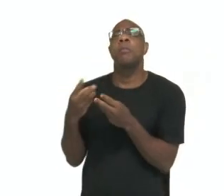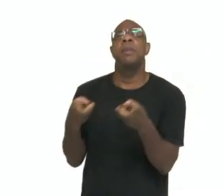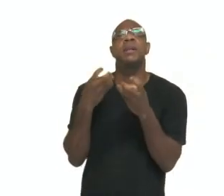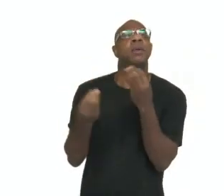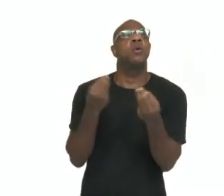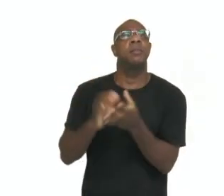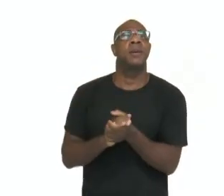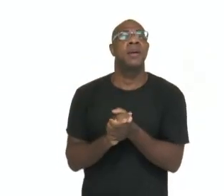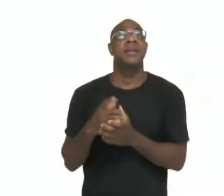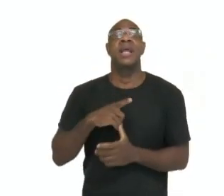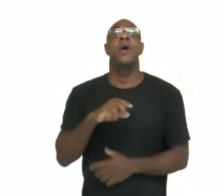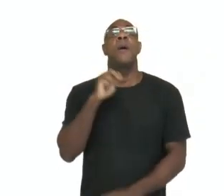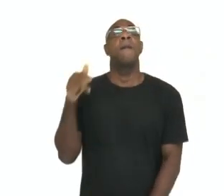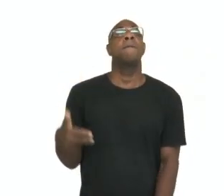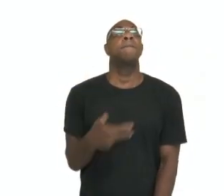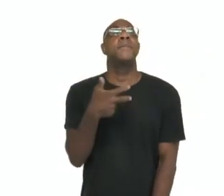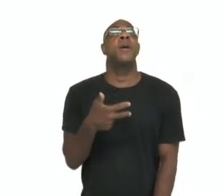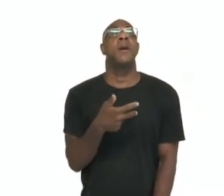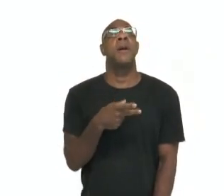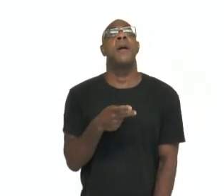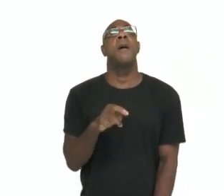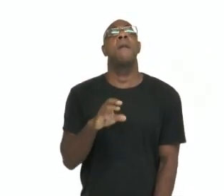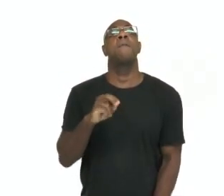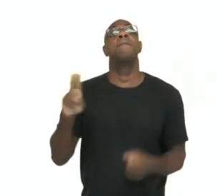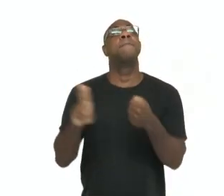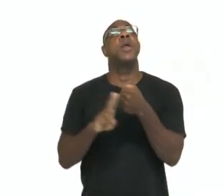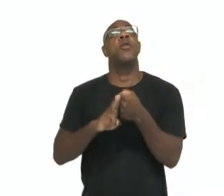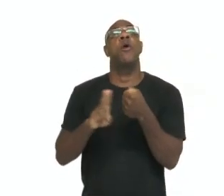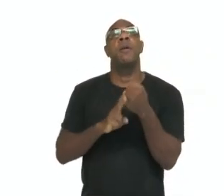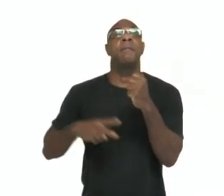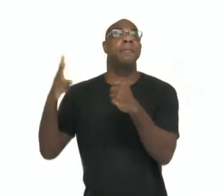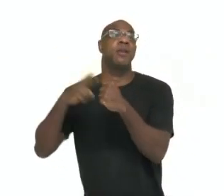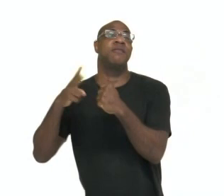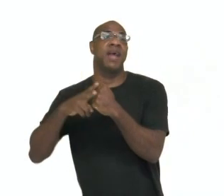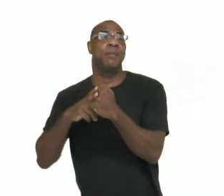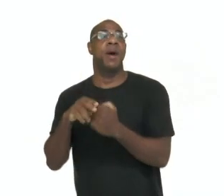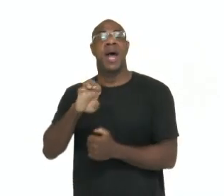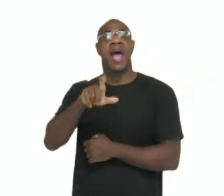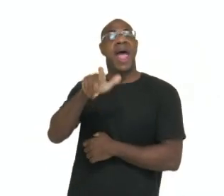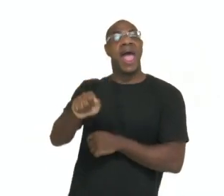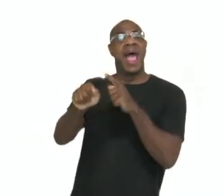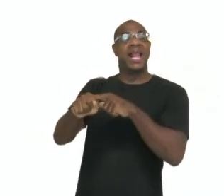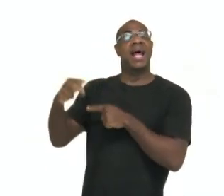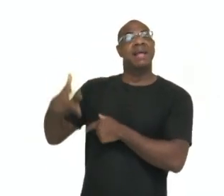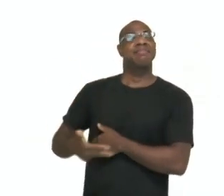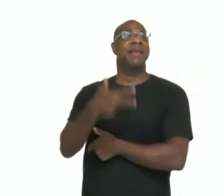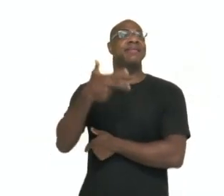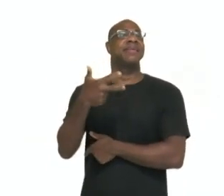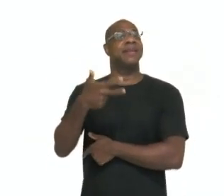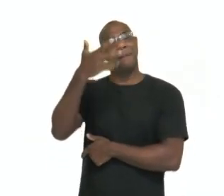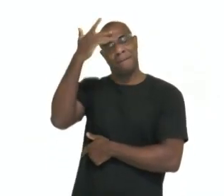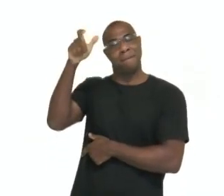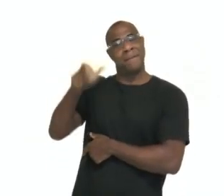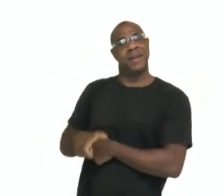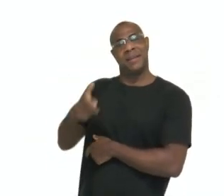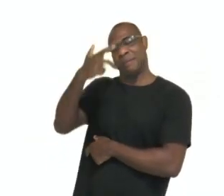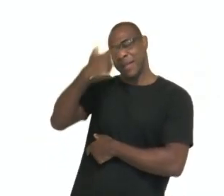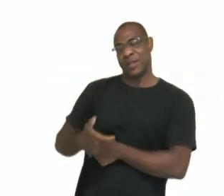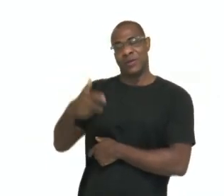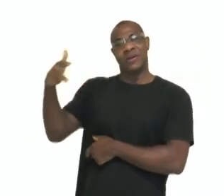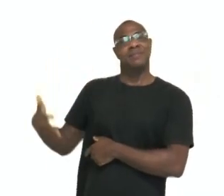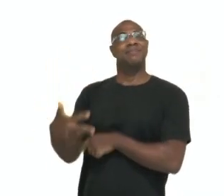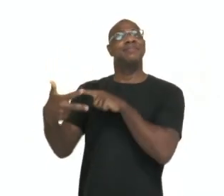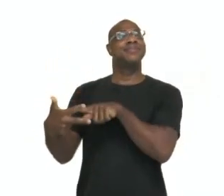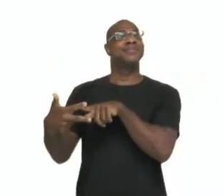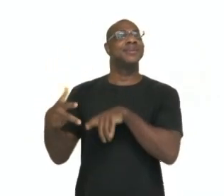Pelo pronome, pelo verbo. Ela, terceira pessoa, era. Quem é que era? Ela, né? E